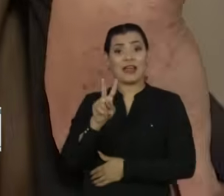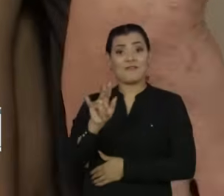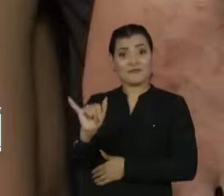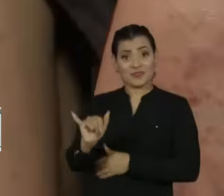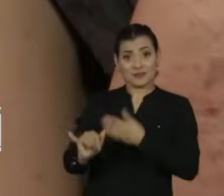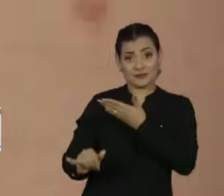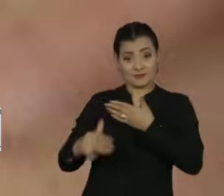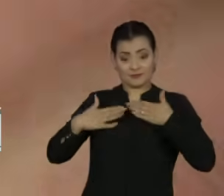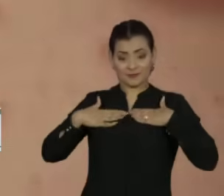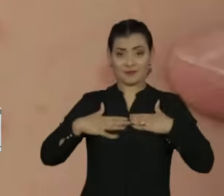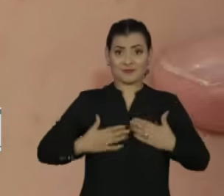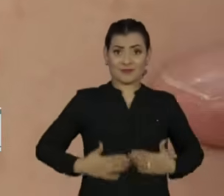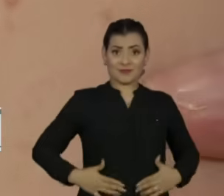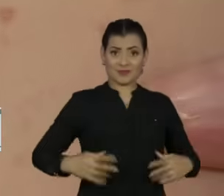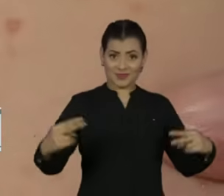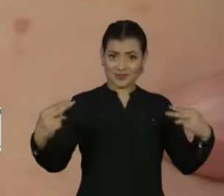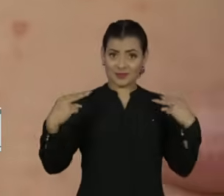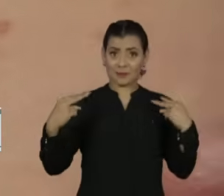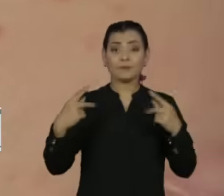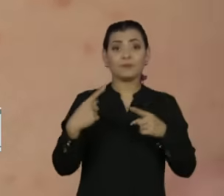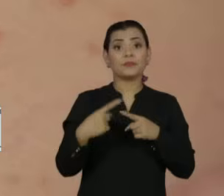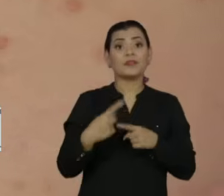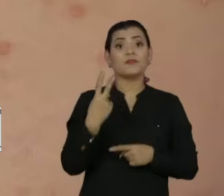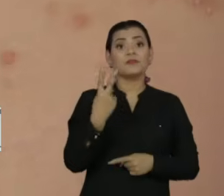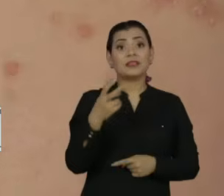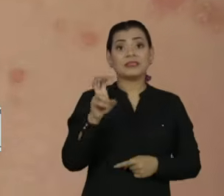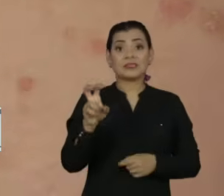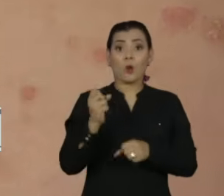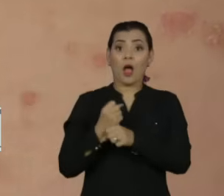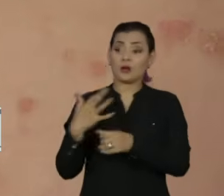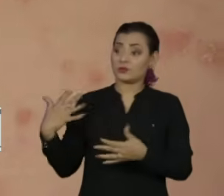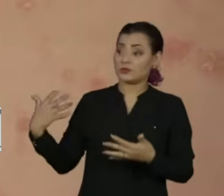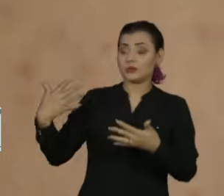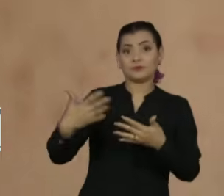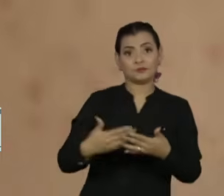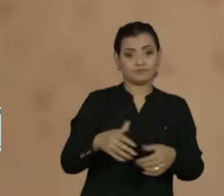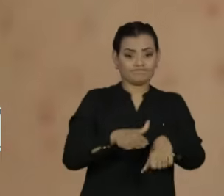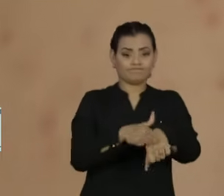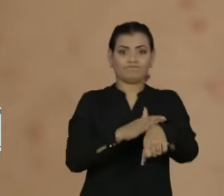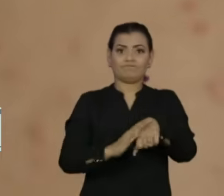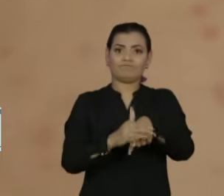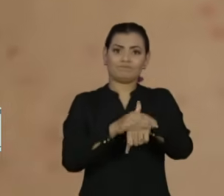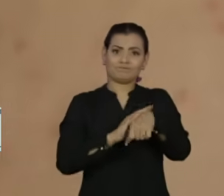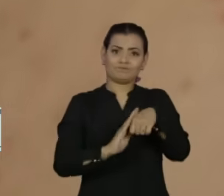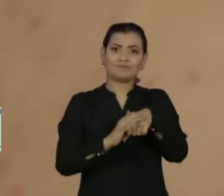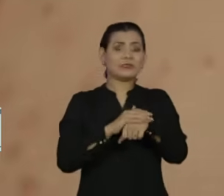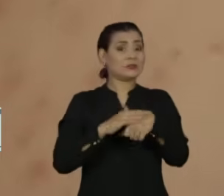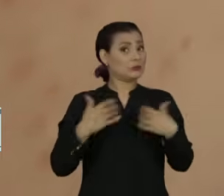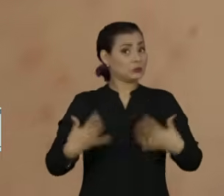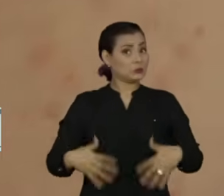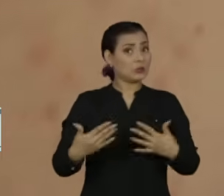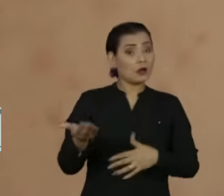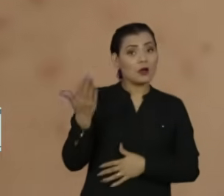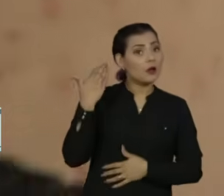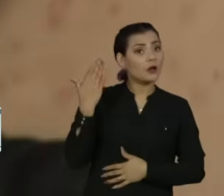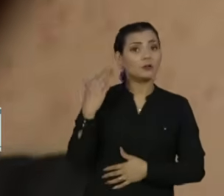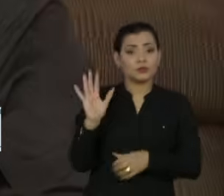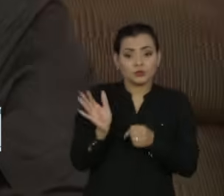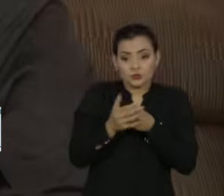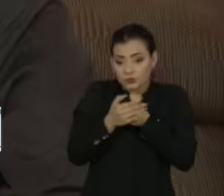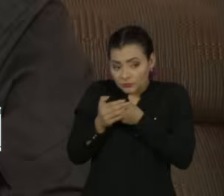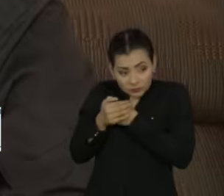assim. Portador da psoríase há 25 anos, ele tem na pele marcas que antes só queria